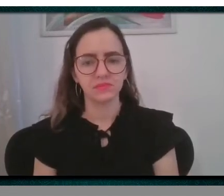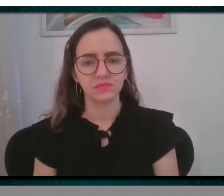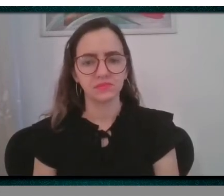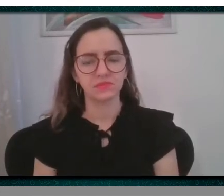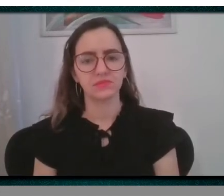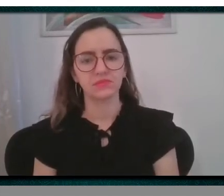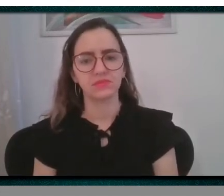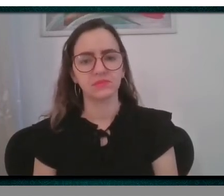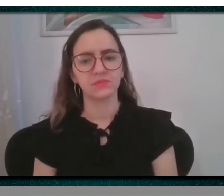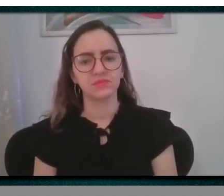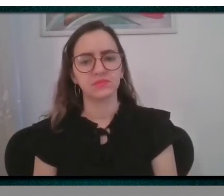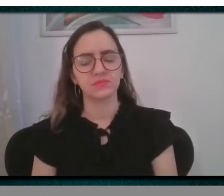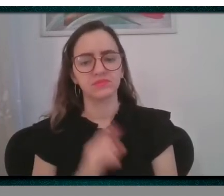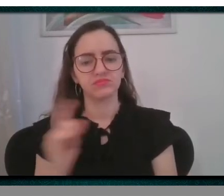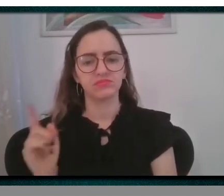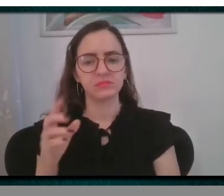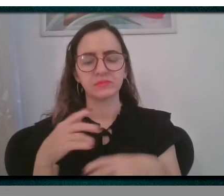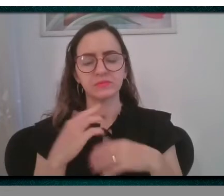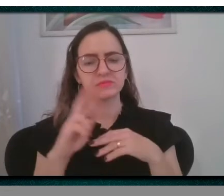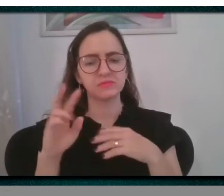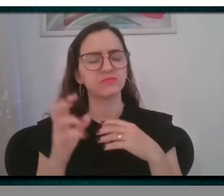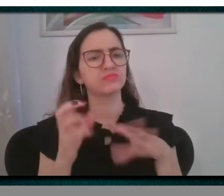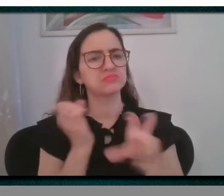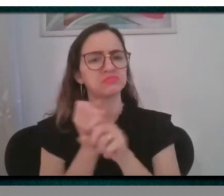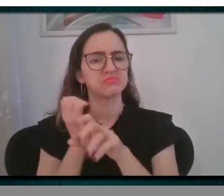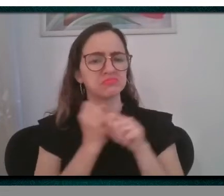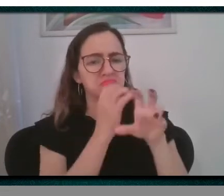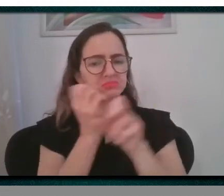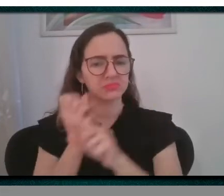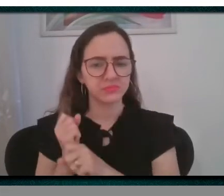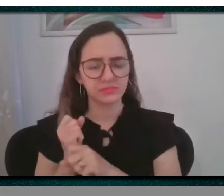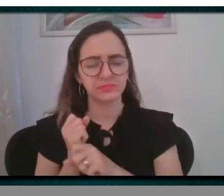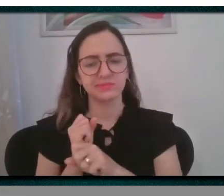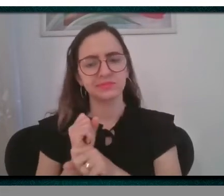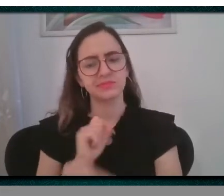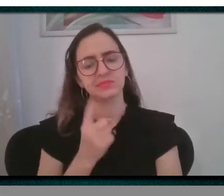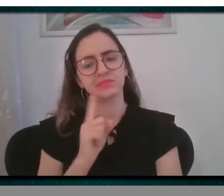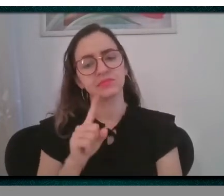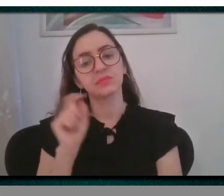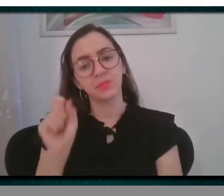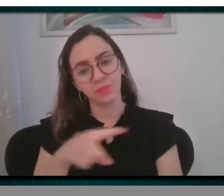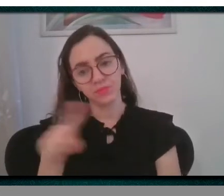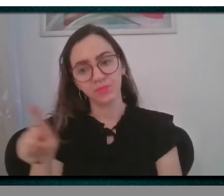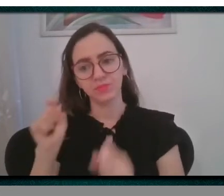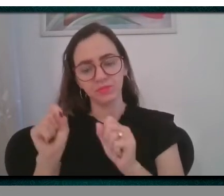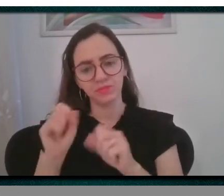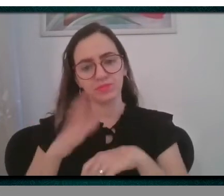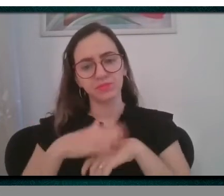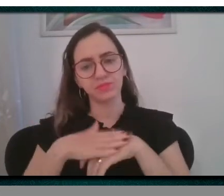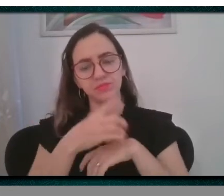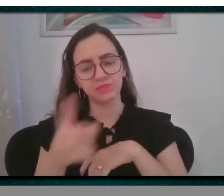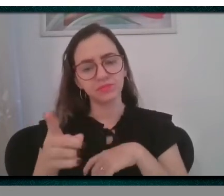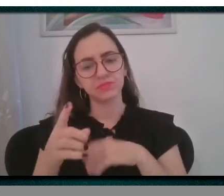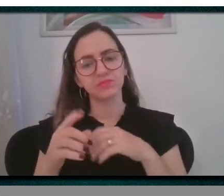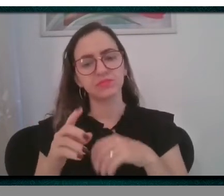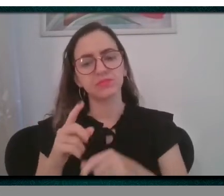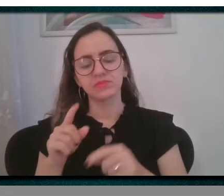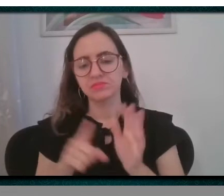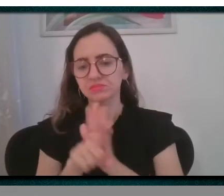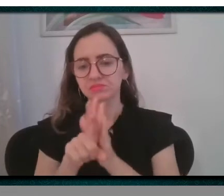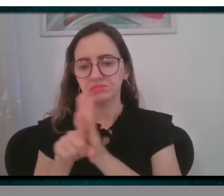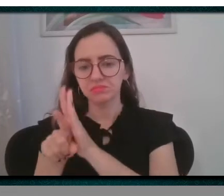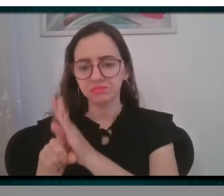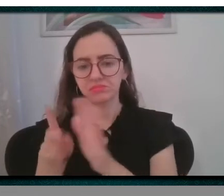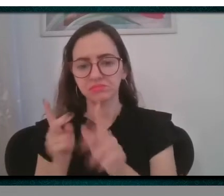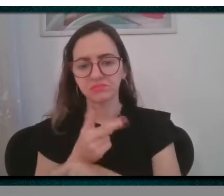Não vou trabalhar contas com vocês. Aí vai caber a vocês pesquisarem sobre para entender as contas. E aí, se precisarem, eu estou aqui à